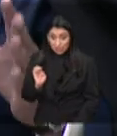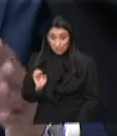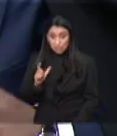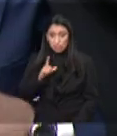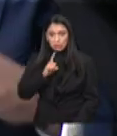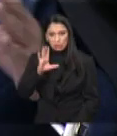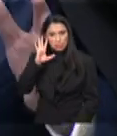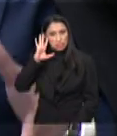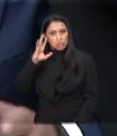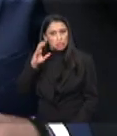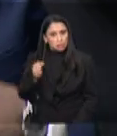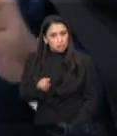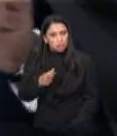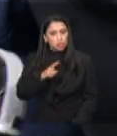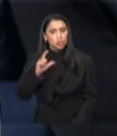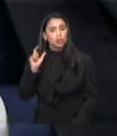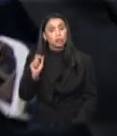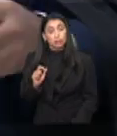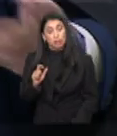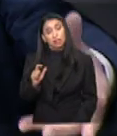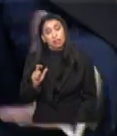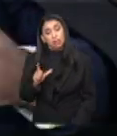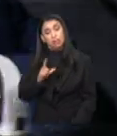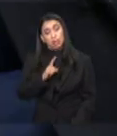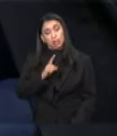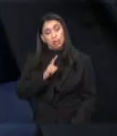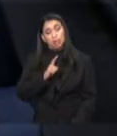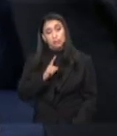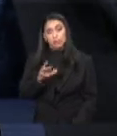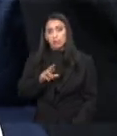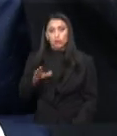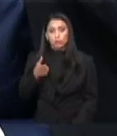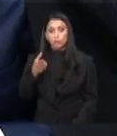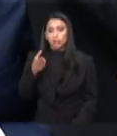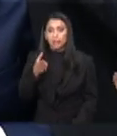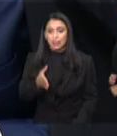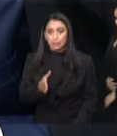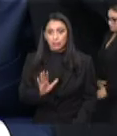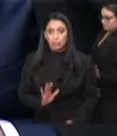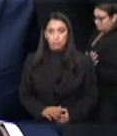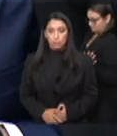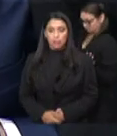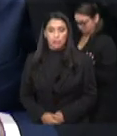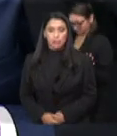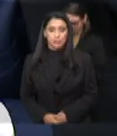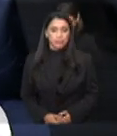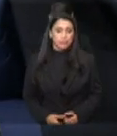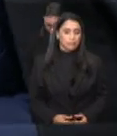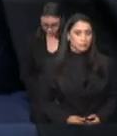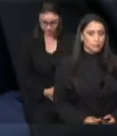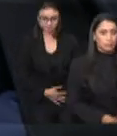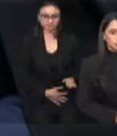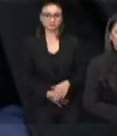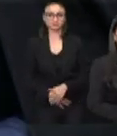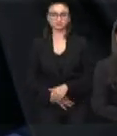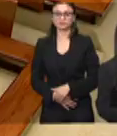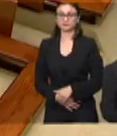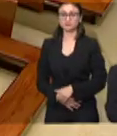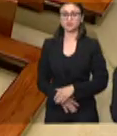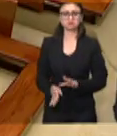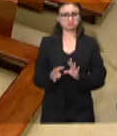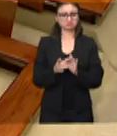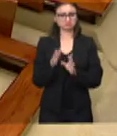tese, nós estaríamos, por via oblíqua e não diretamente abordando, fazendo a negativa de vigência. Não,